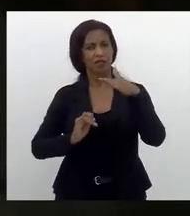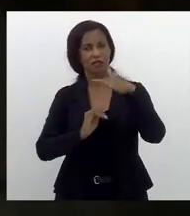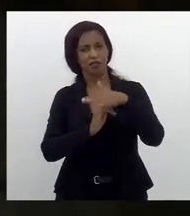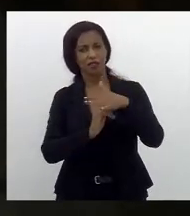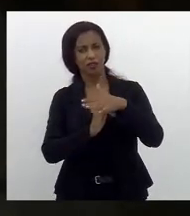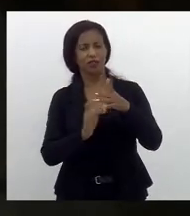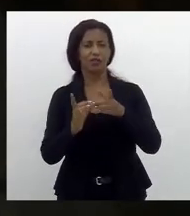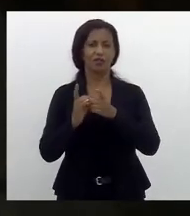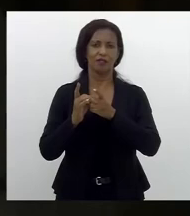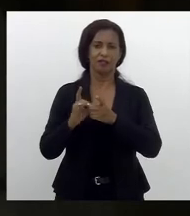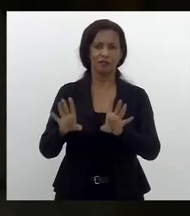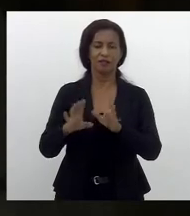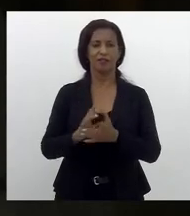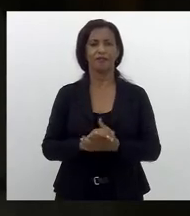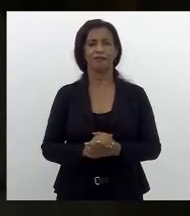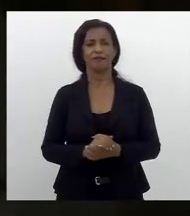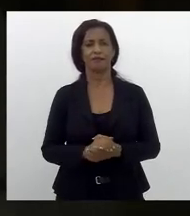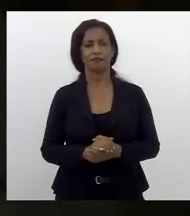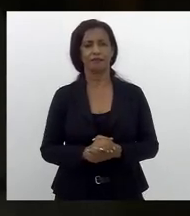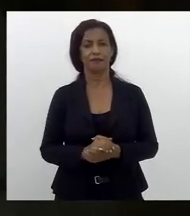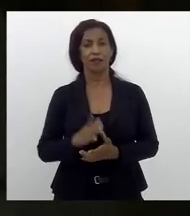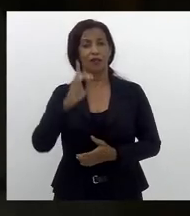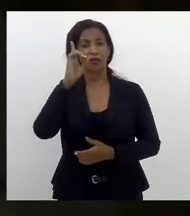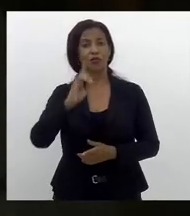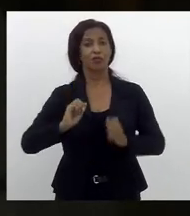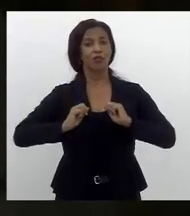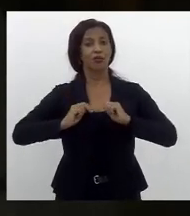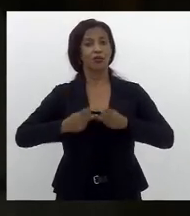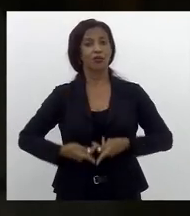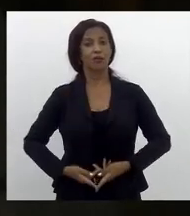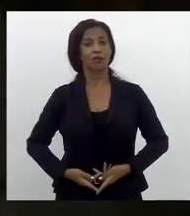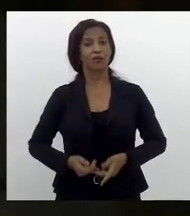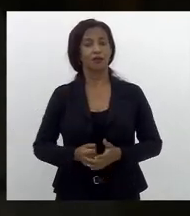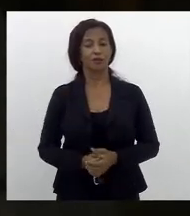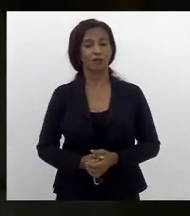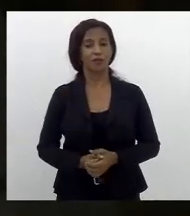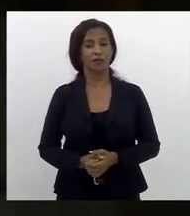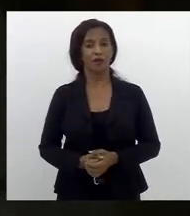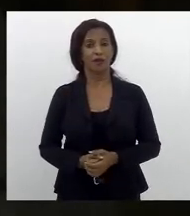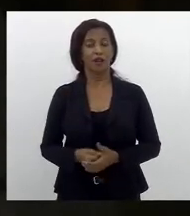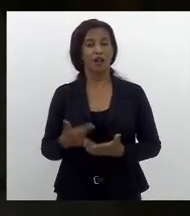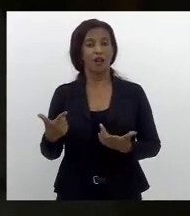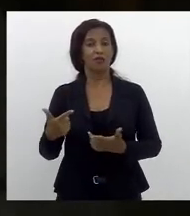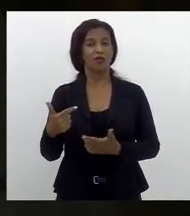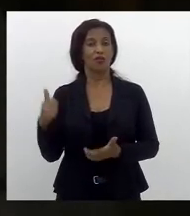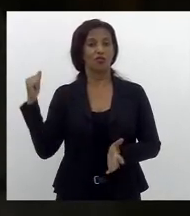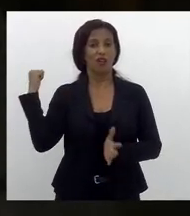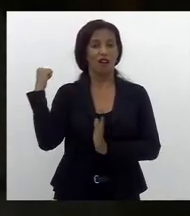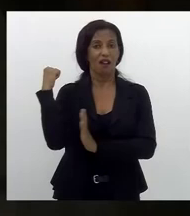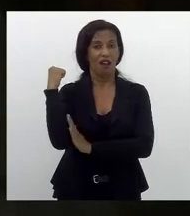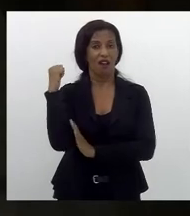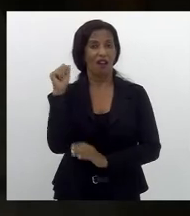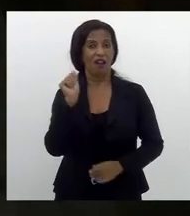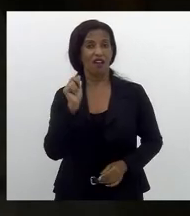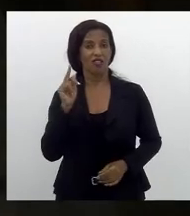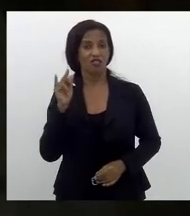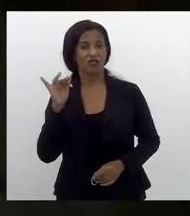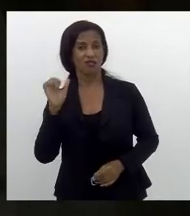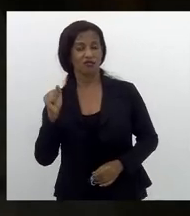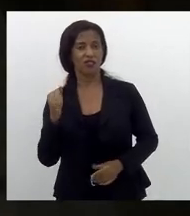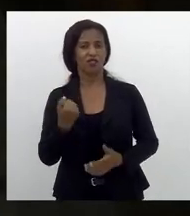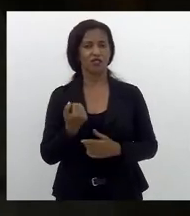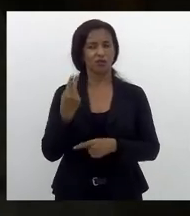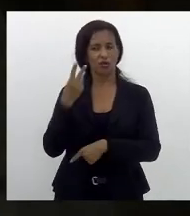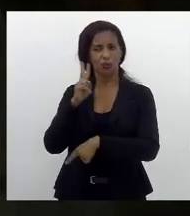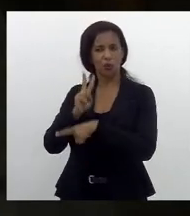da democracia, aos direitos humanos, aos seus ativistas e defensores de